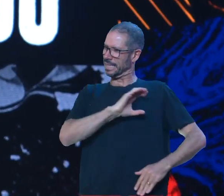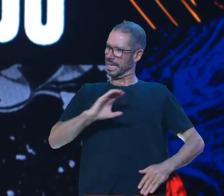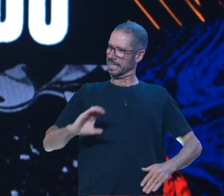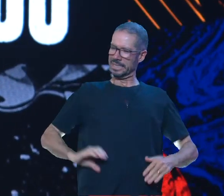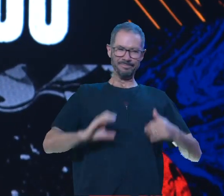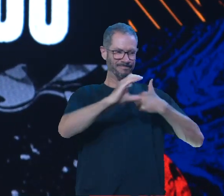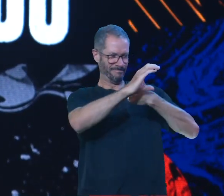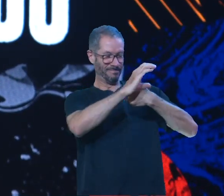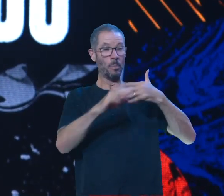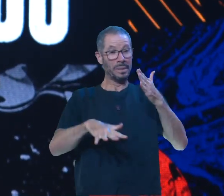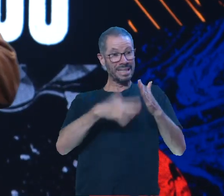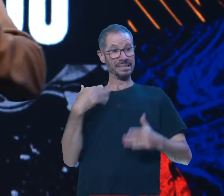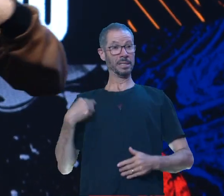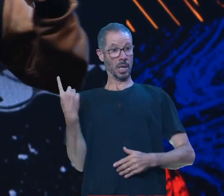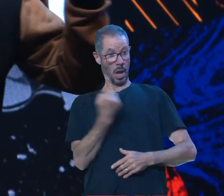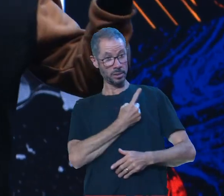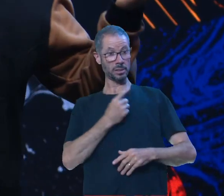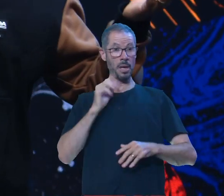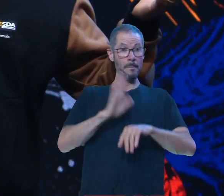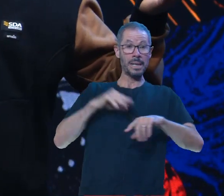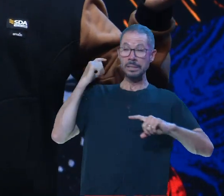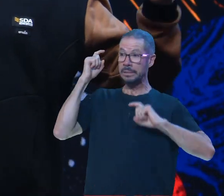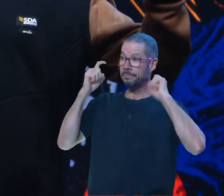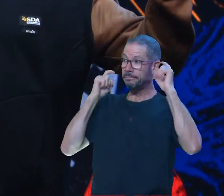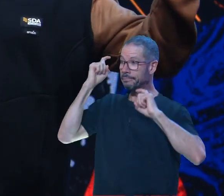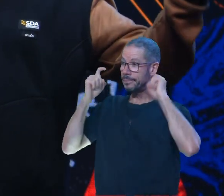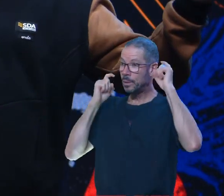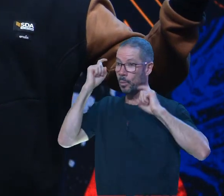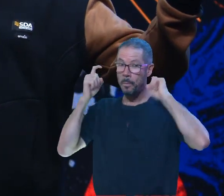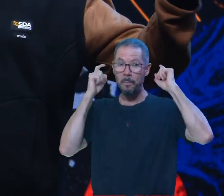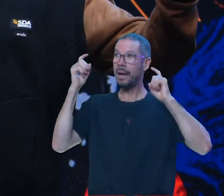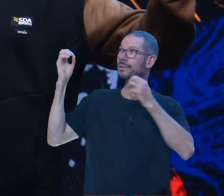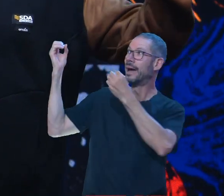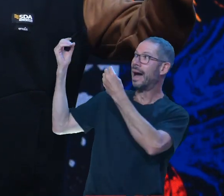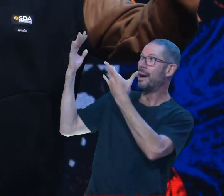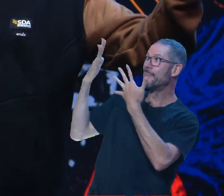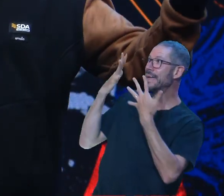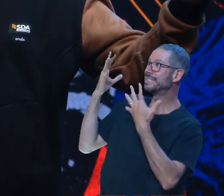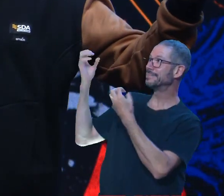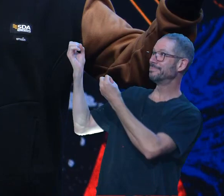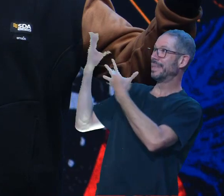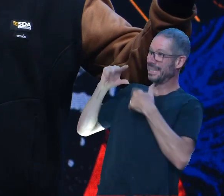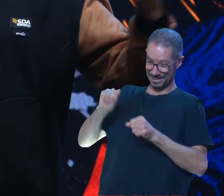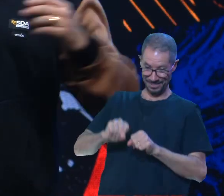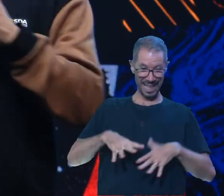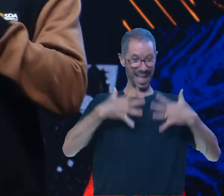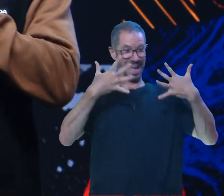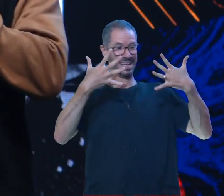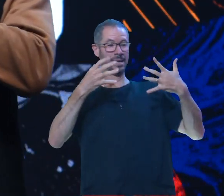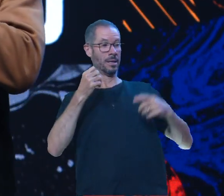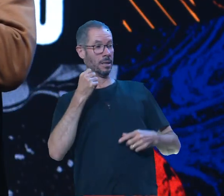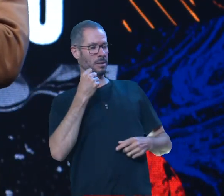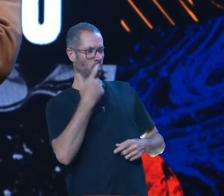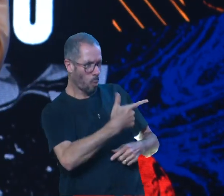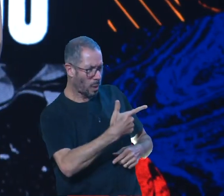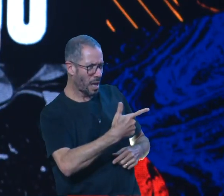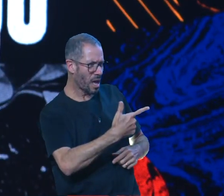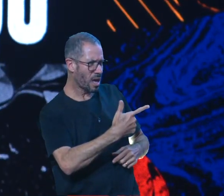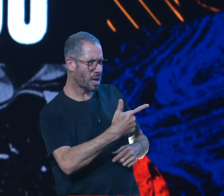muitas vezes nós estamos mais preocupados no lado das bênçãos, dos milagres, do que no lado